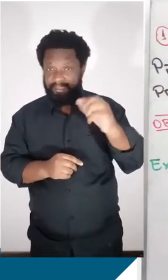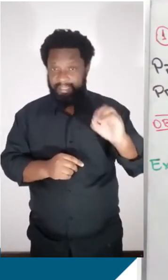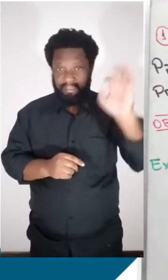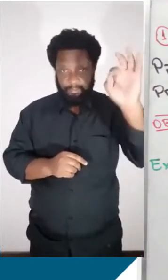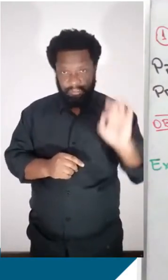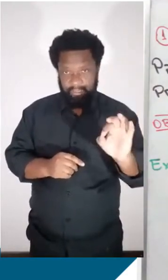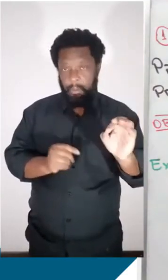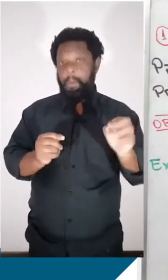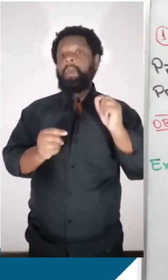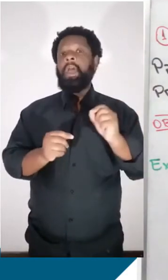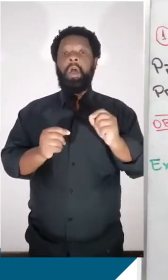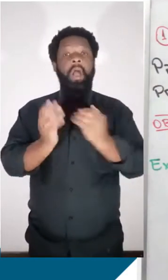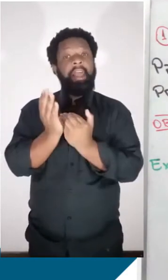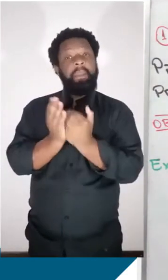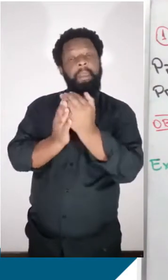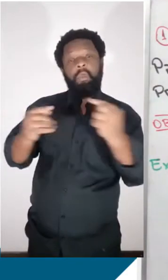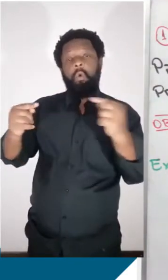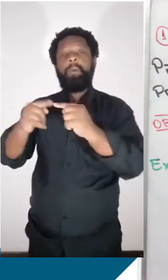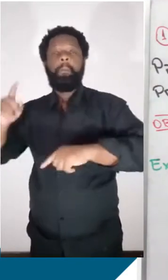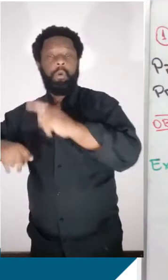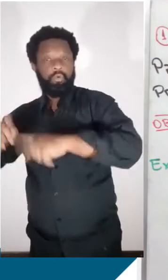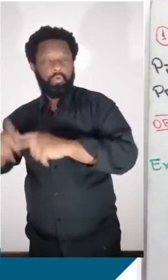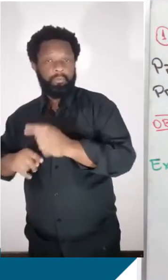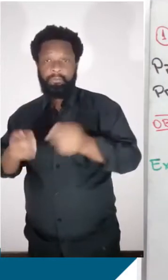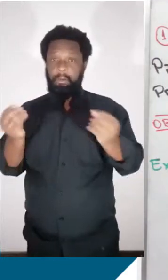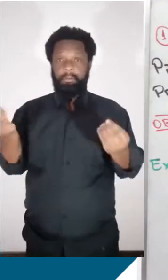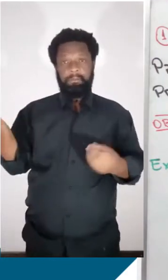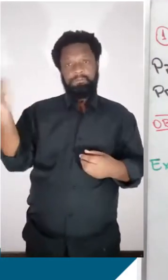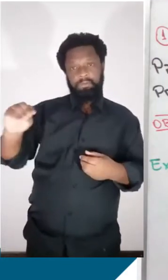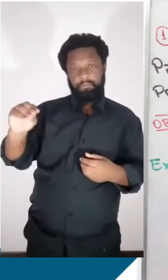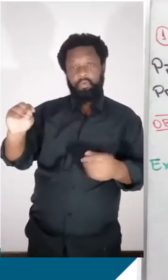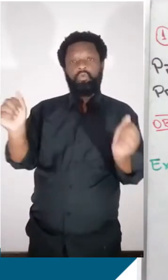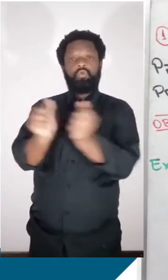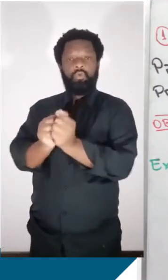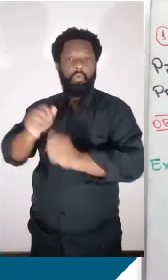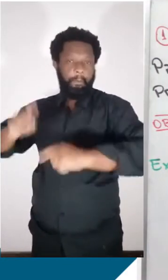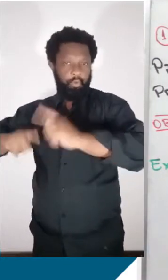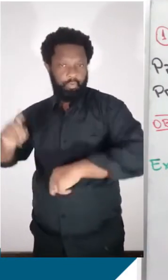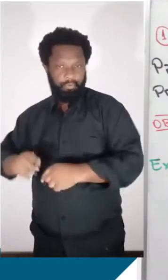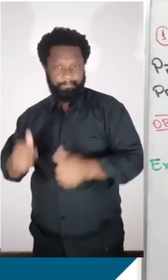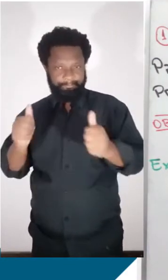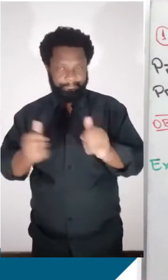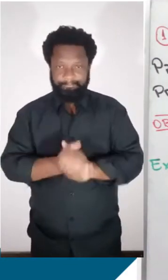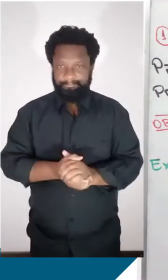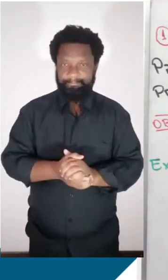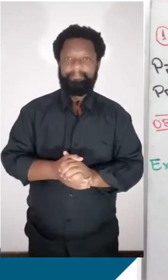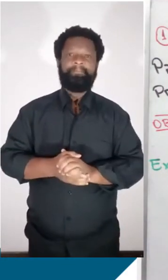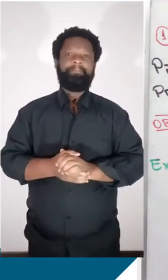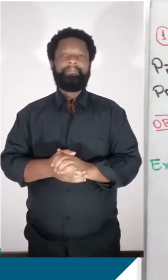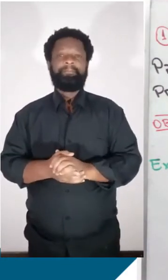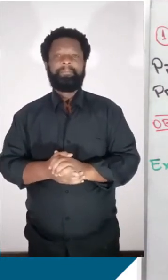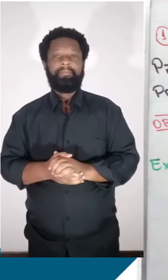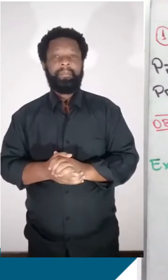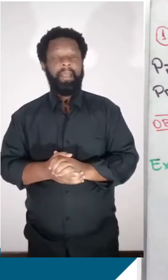rendimento está sempre associado ao produto. Sendo assim, eu vou anotar o rendimento aqui no produto. Tá